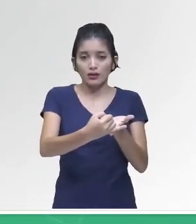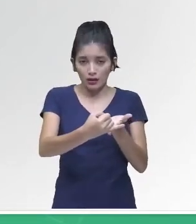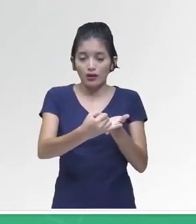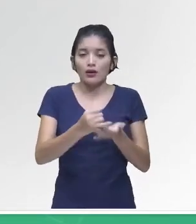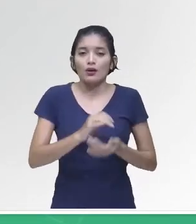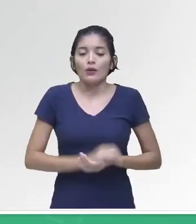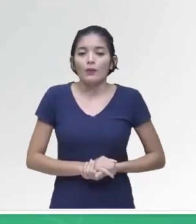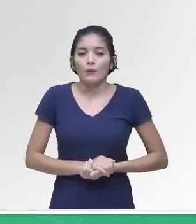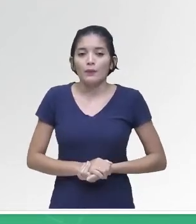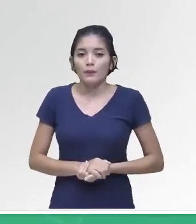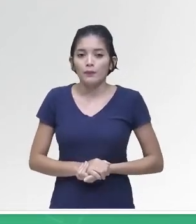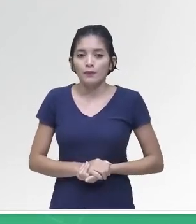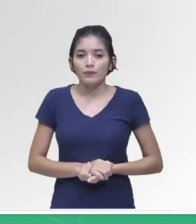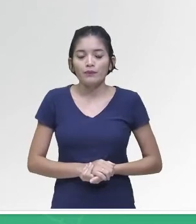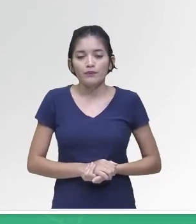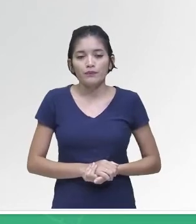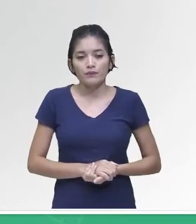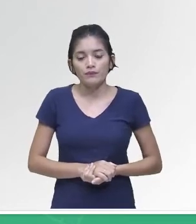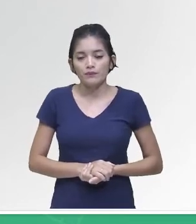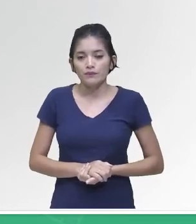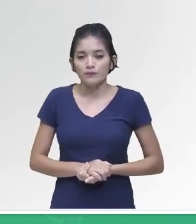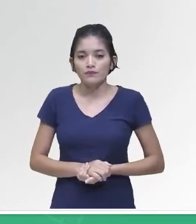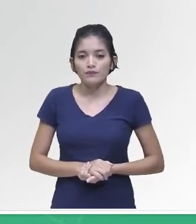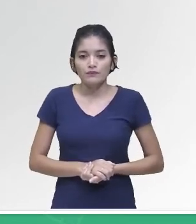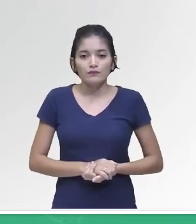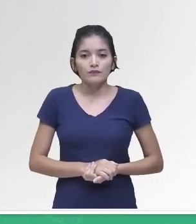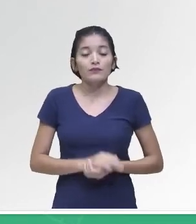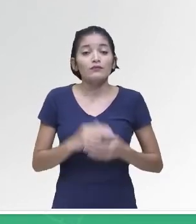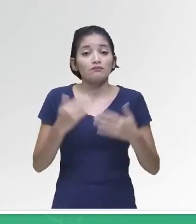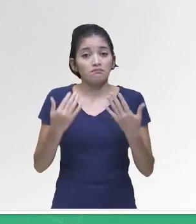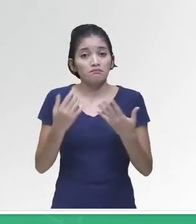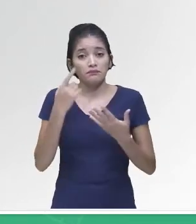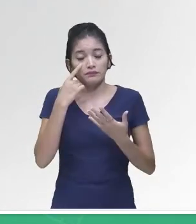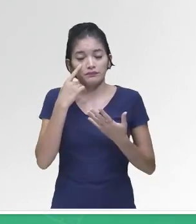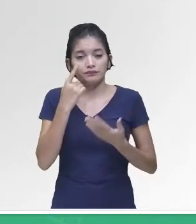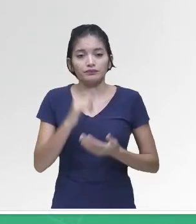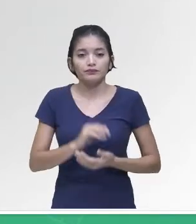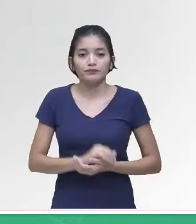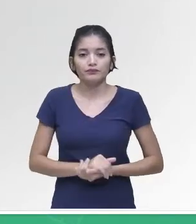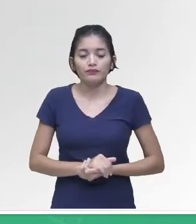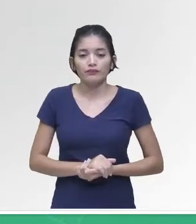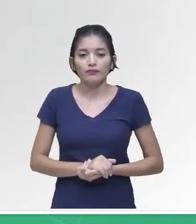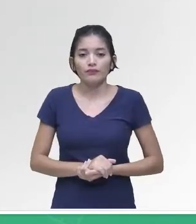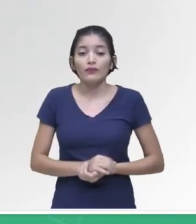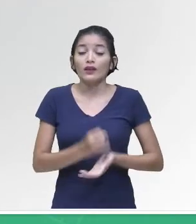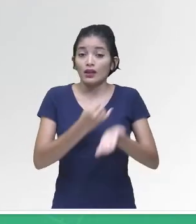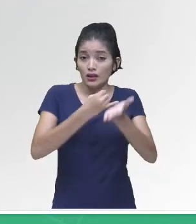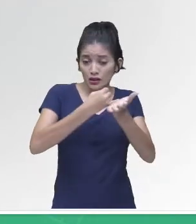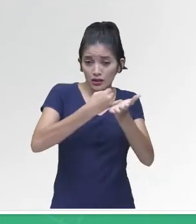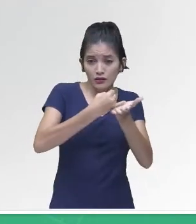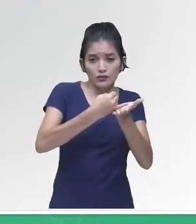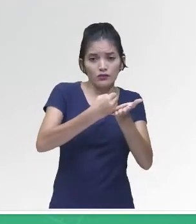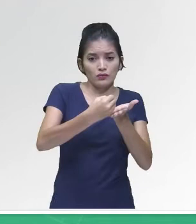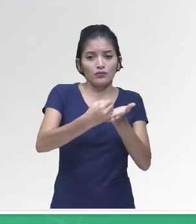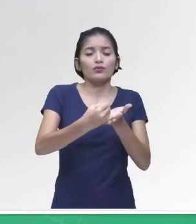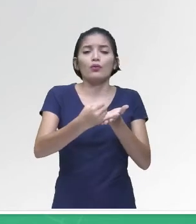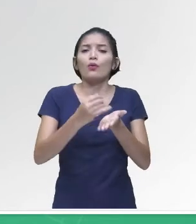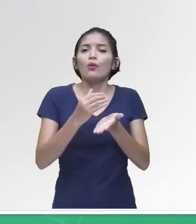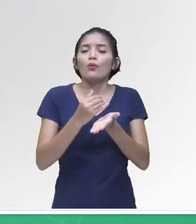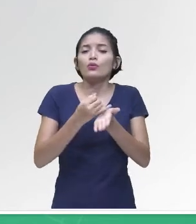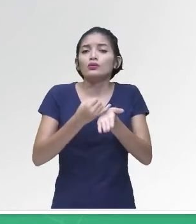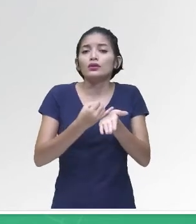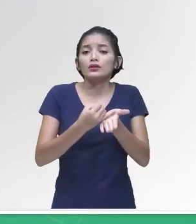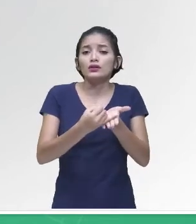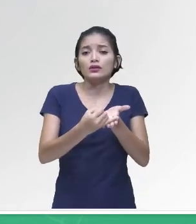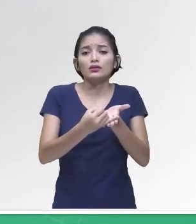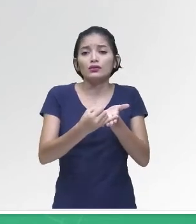elas sofram violência, né? Vamos colocar assim, que é mais correto. E aí, olha só, na introdução, então, eu entro neste tema, olhem